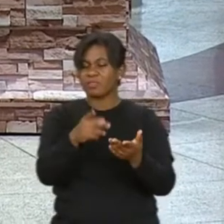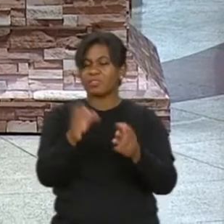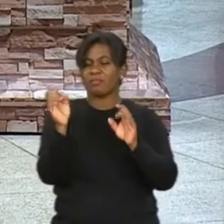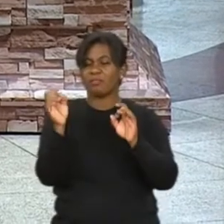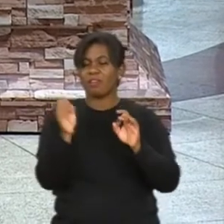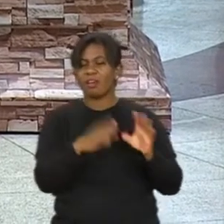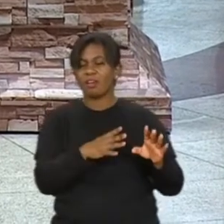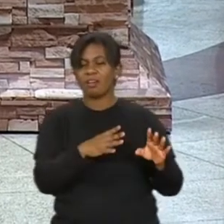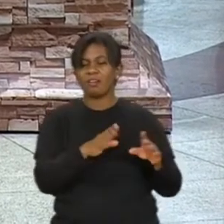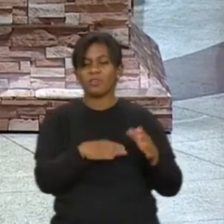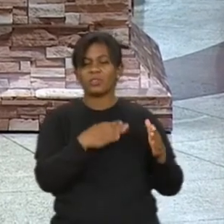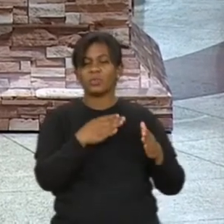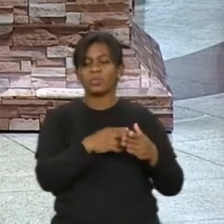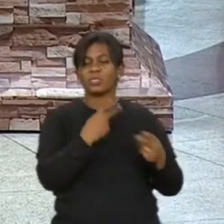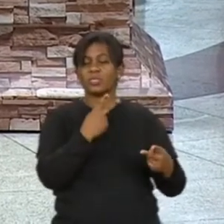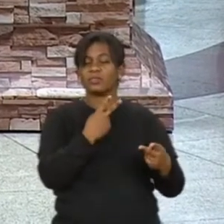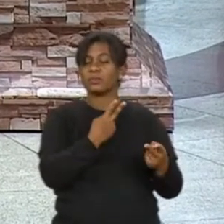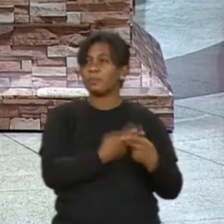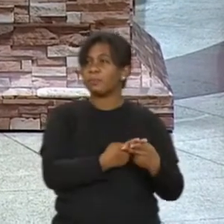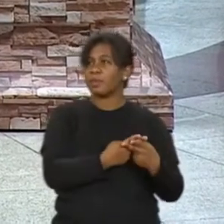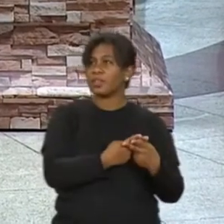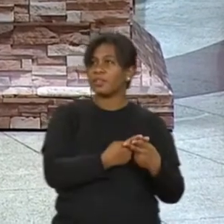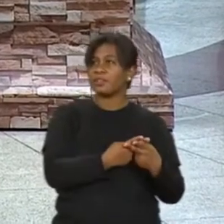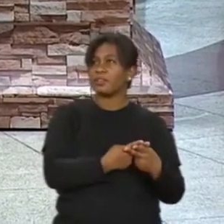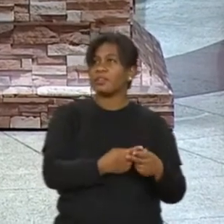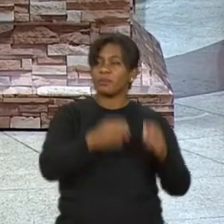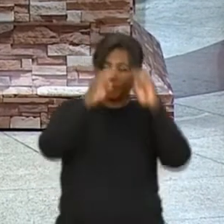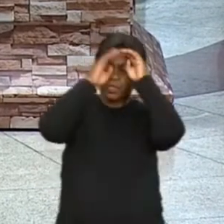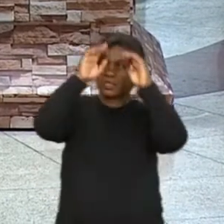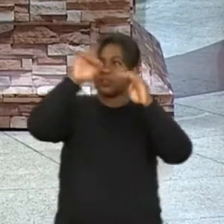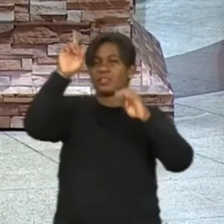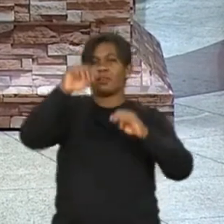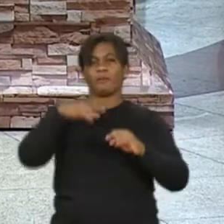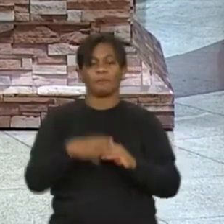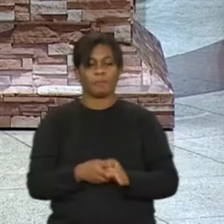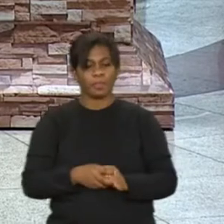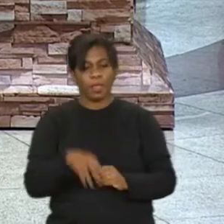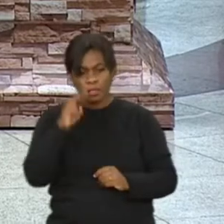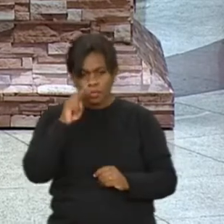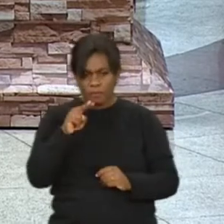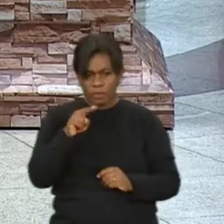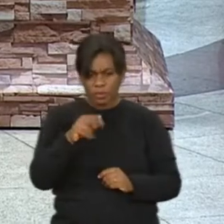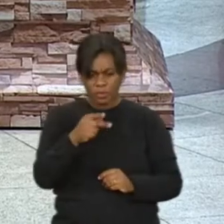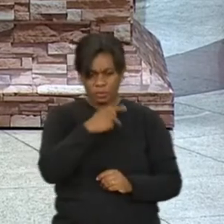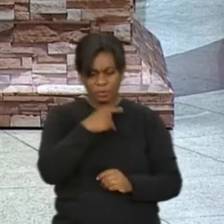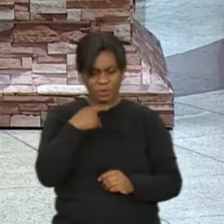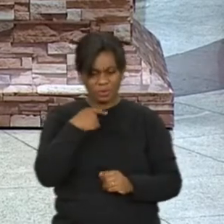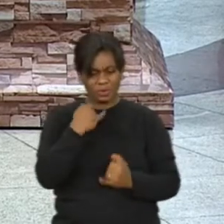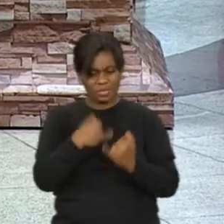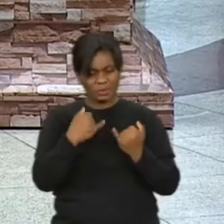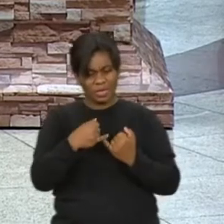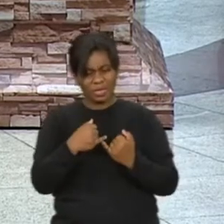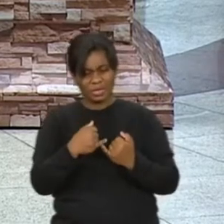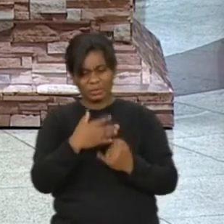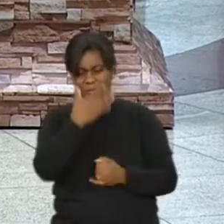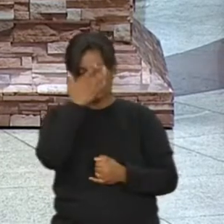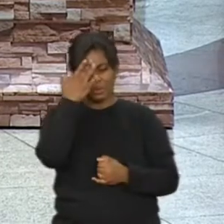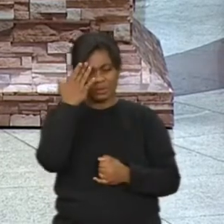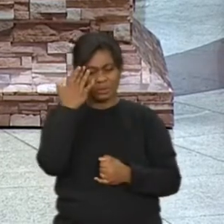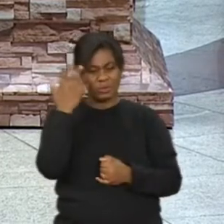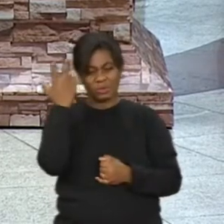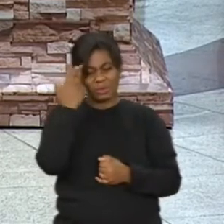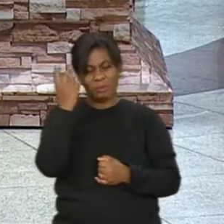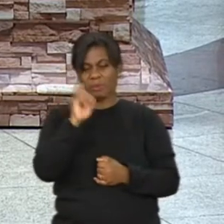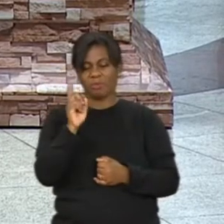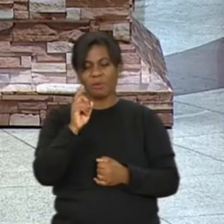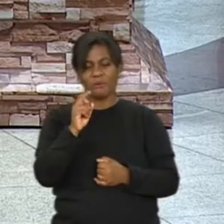Ele. Não vejo o pastor como homem, não. Vejo o pastor como um anjo da igreja. É Deus falando com você